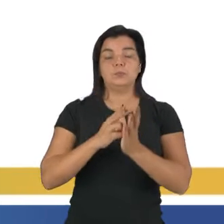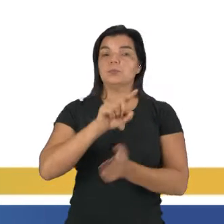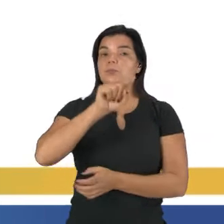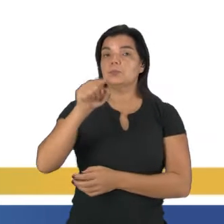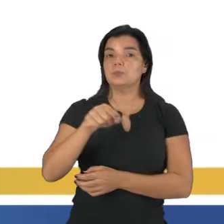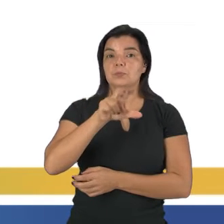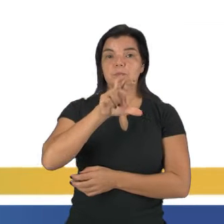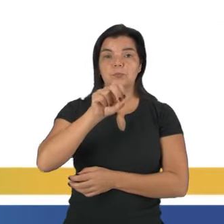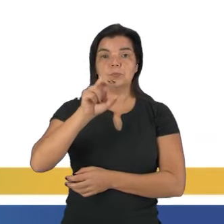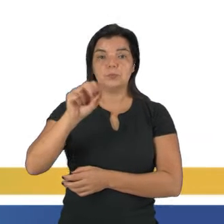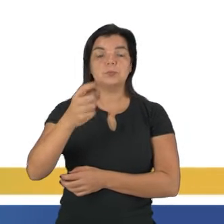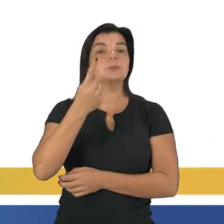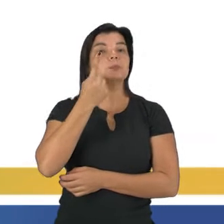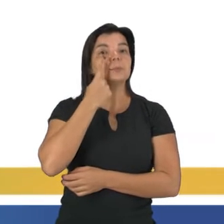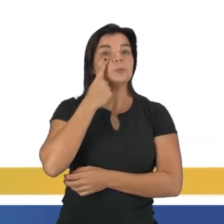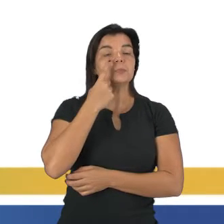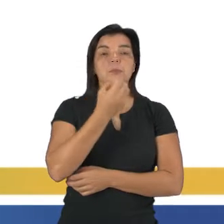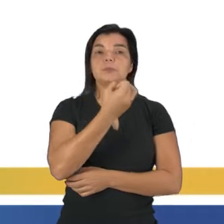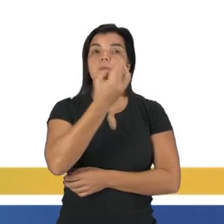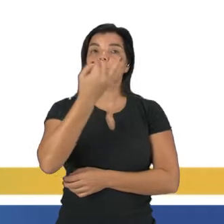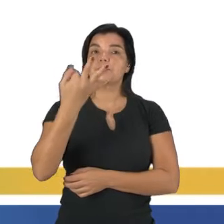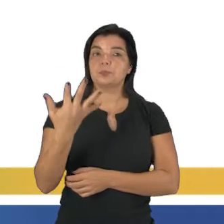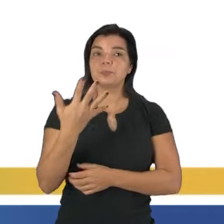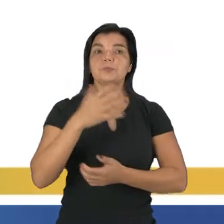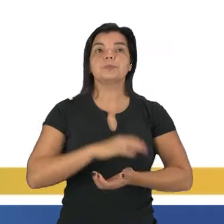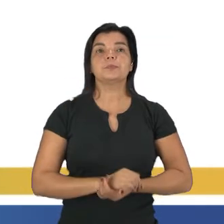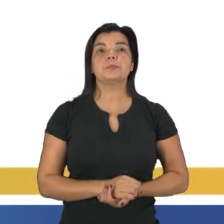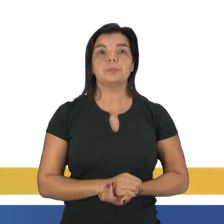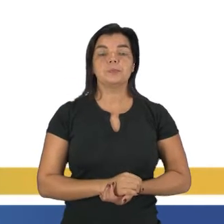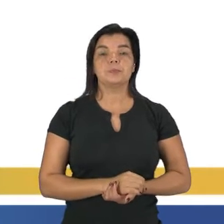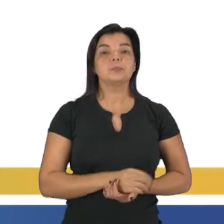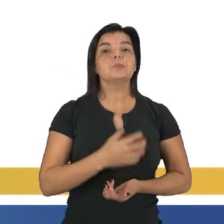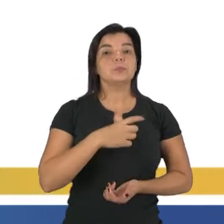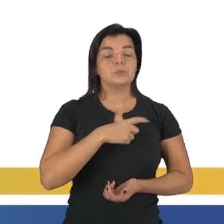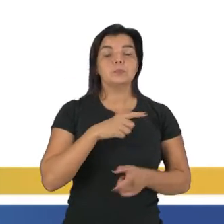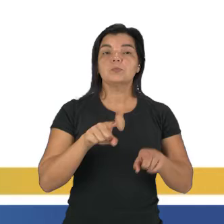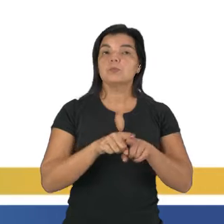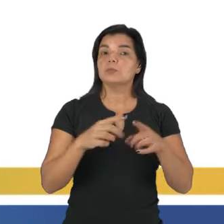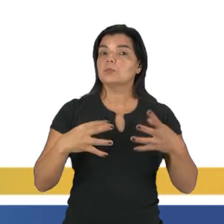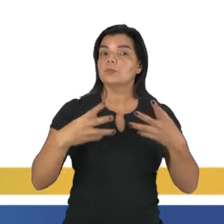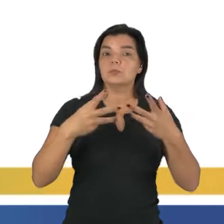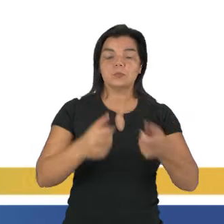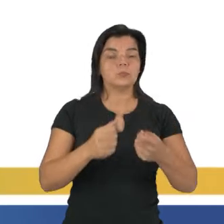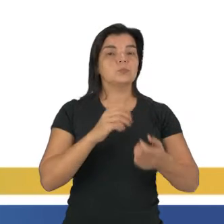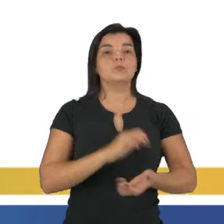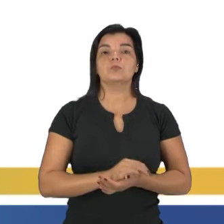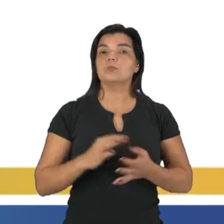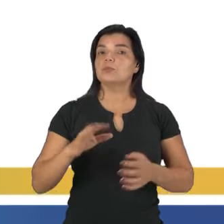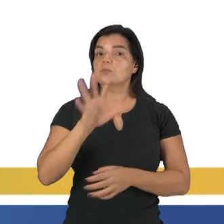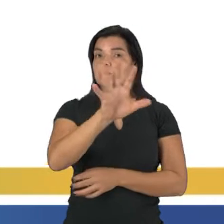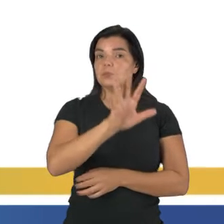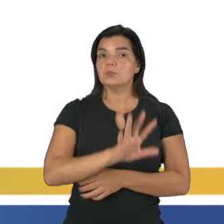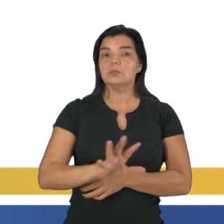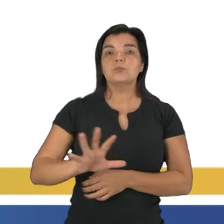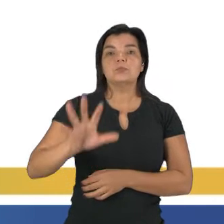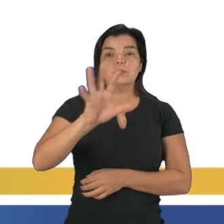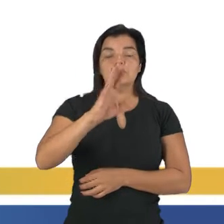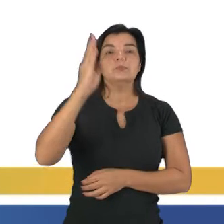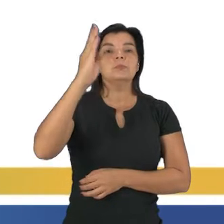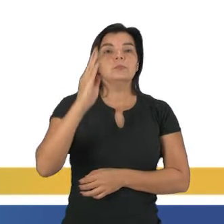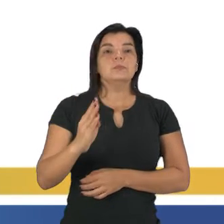1500. Observem aí a quantidade que eles ocupavam. Eles ocupavam totalmente todo o território